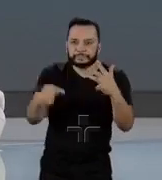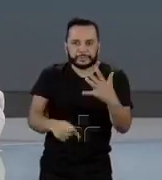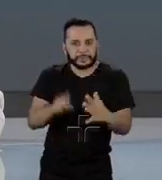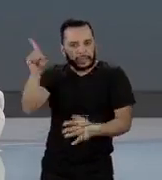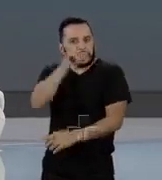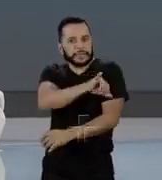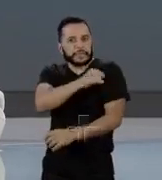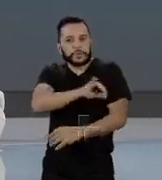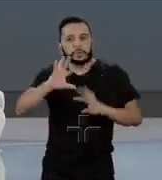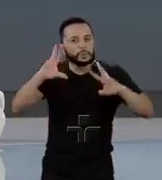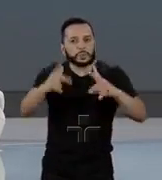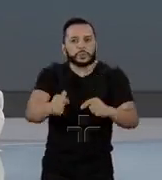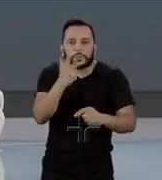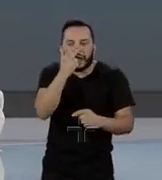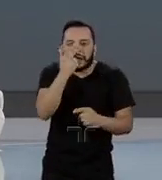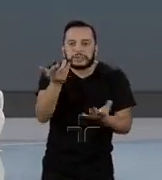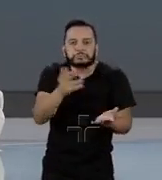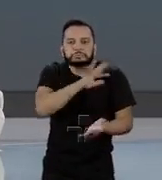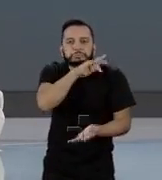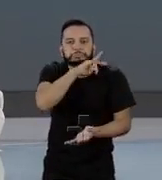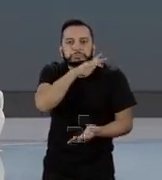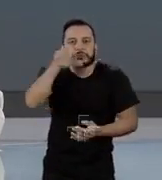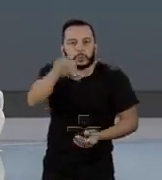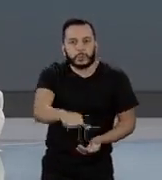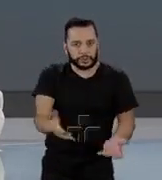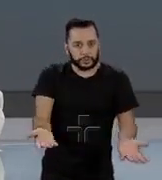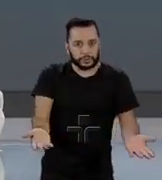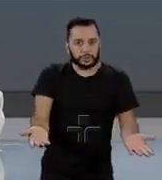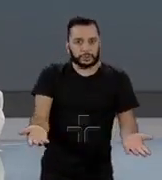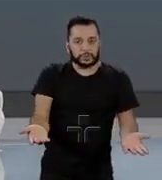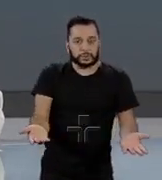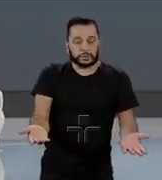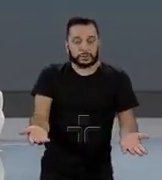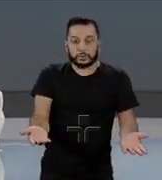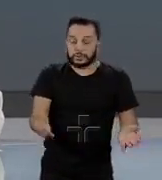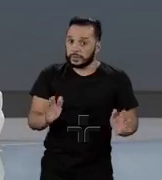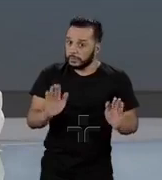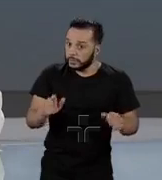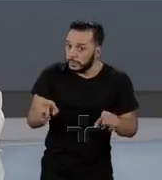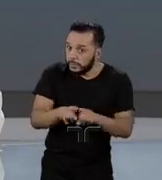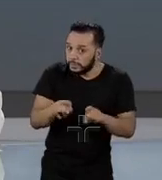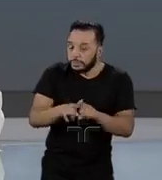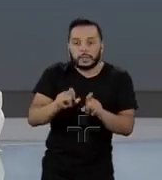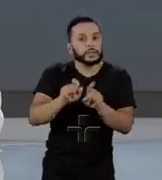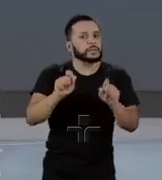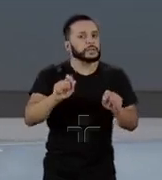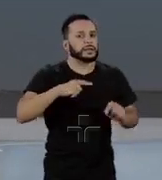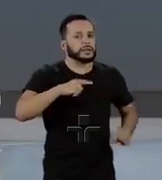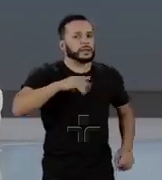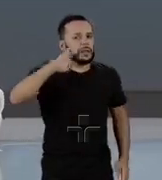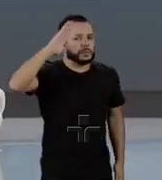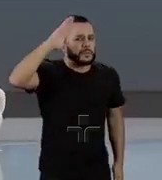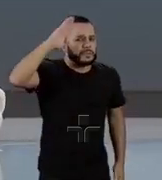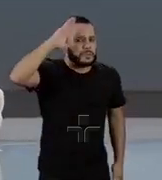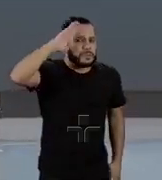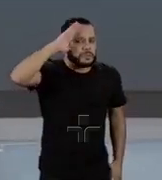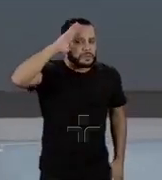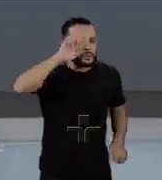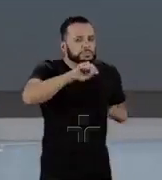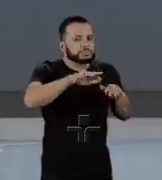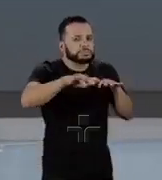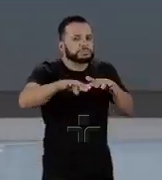diz uma coisa importante, que é o seguinte: até agora a intervenção esteve concentrada em resolver problemas da liderança,